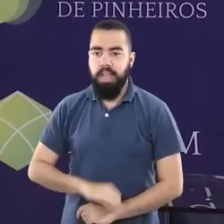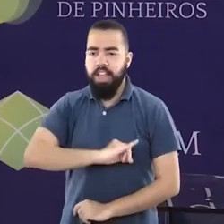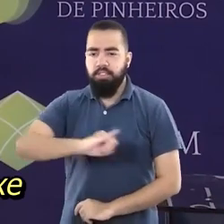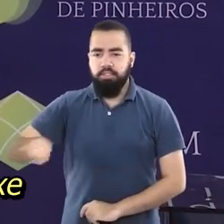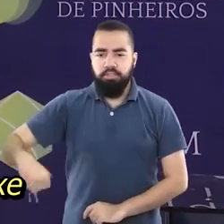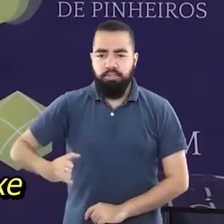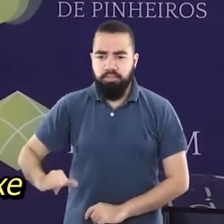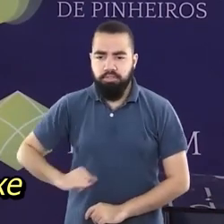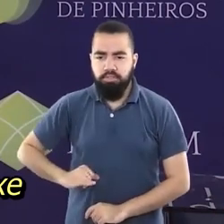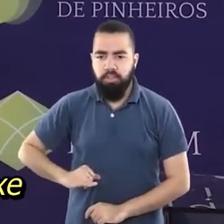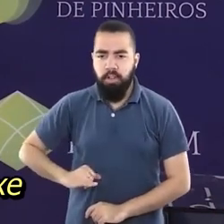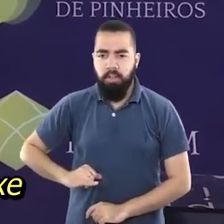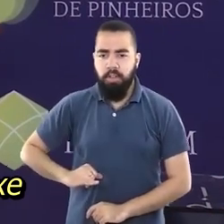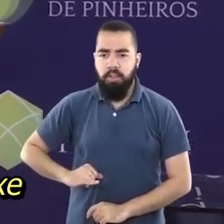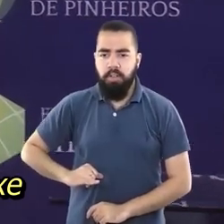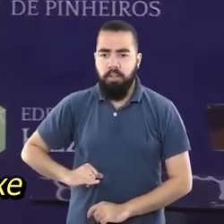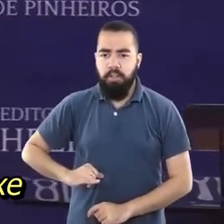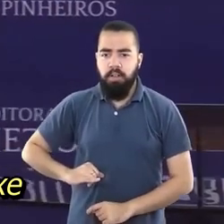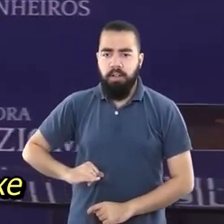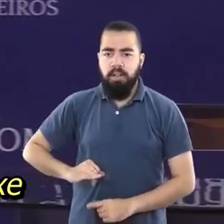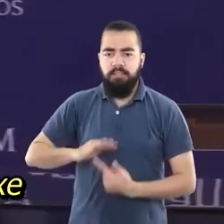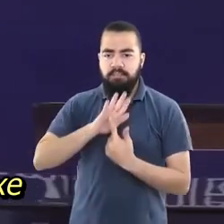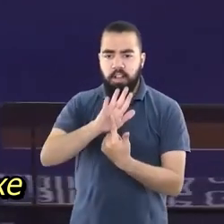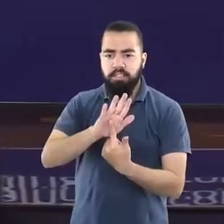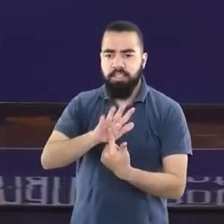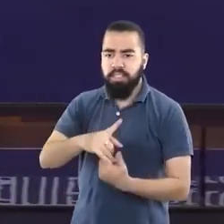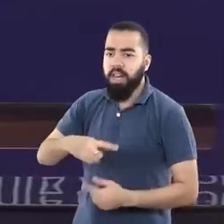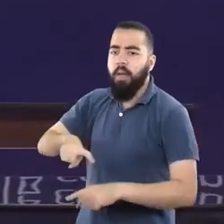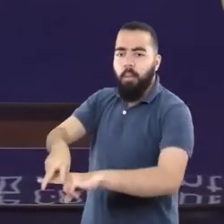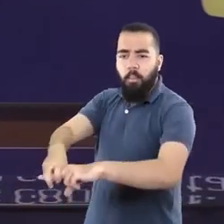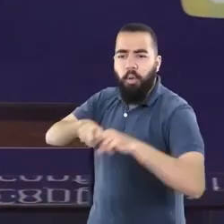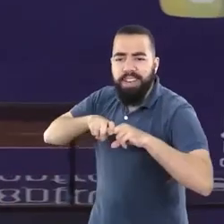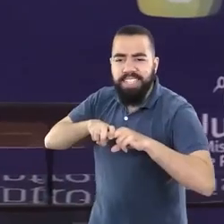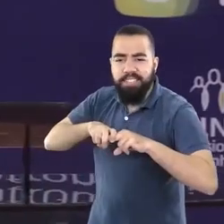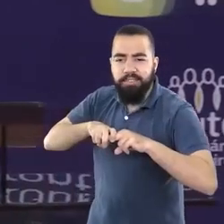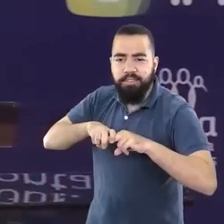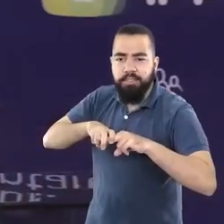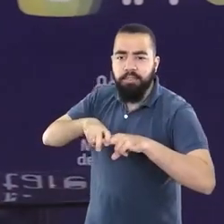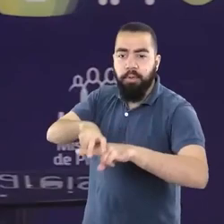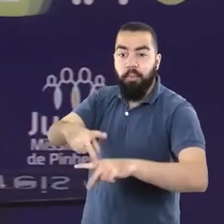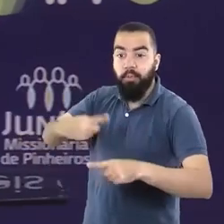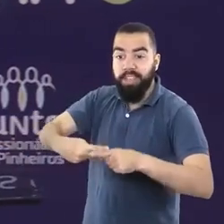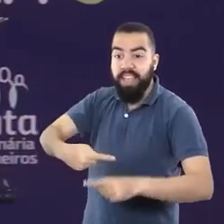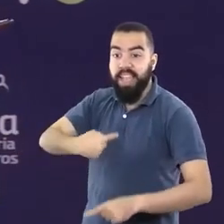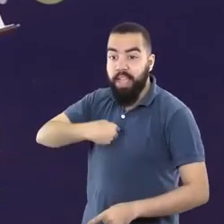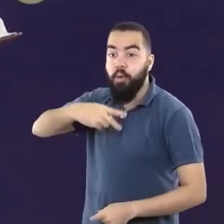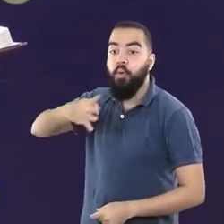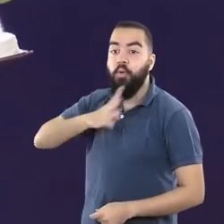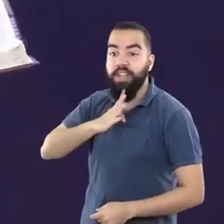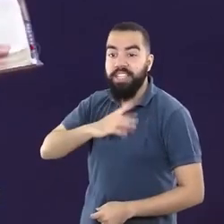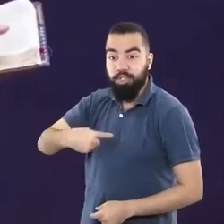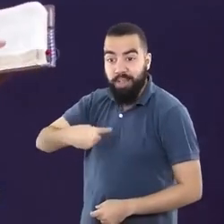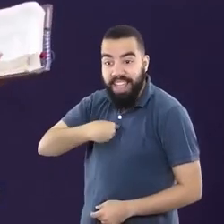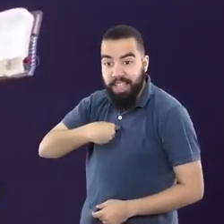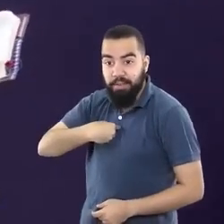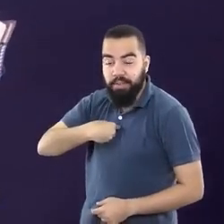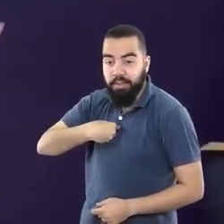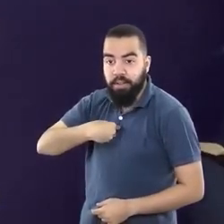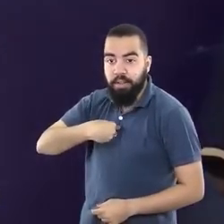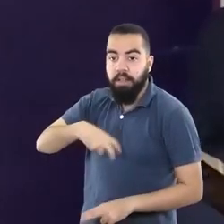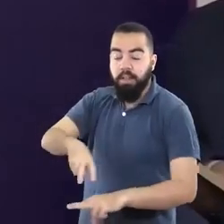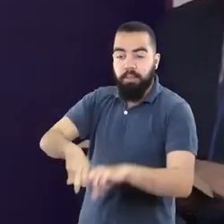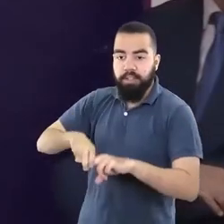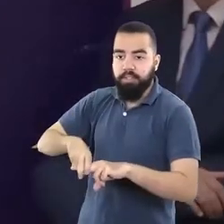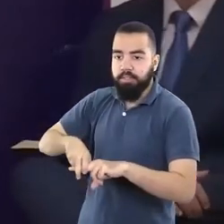seguinte: por isso eu me abomino no pó e na cinza. Mas, meus irmãos, o que me